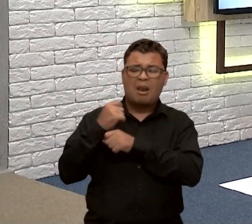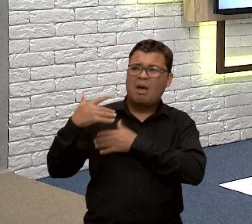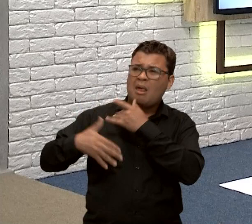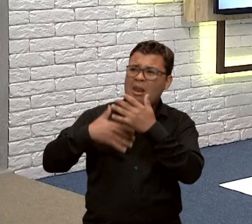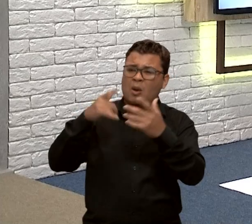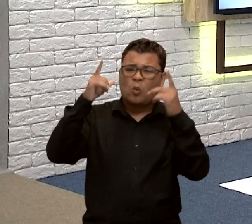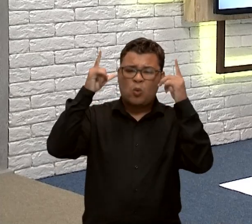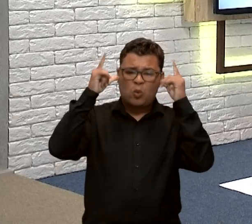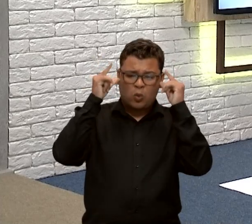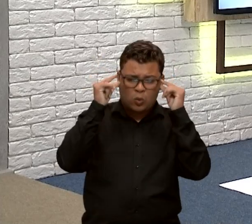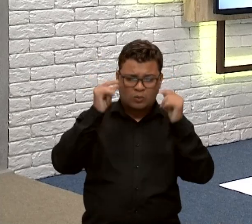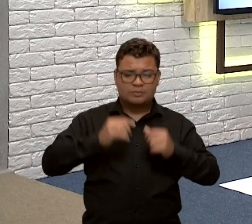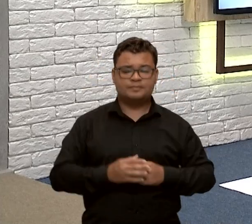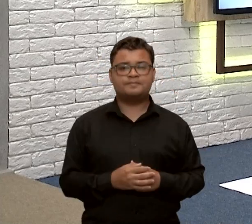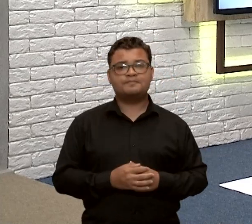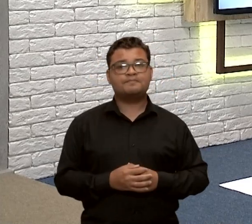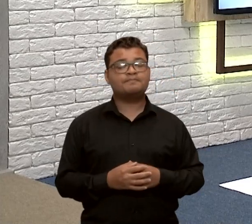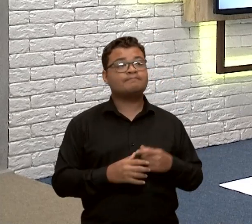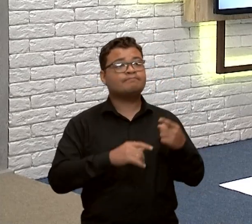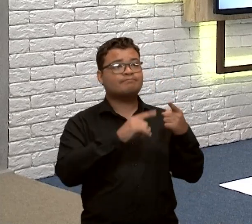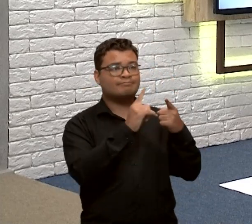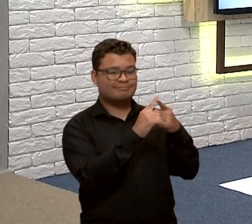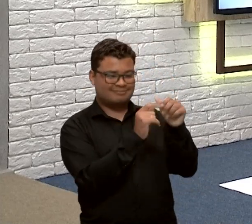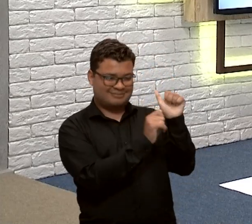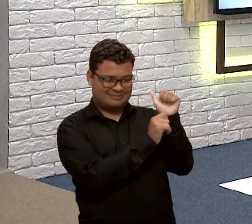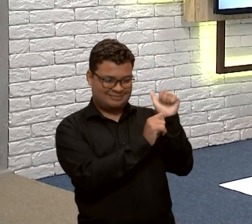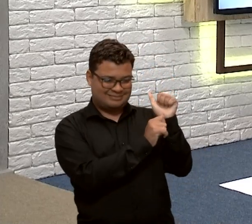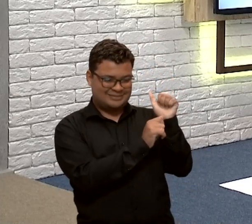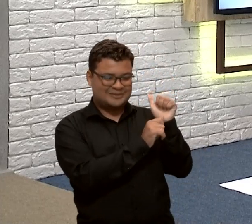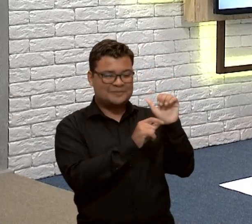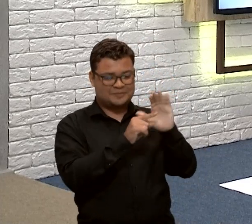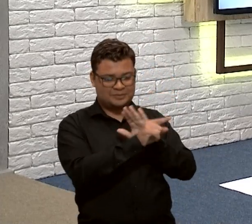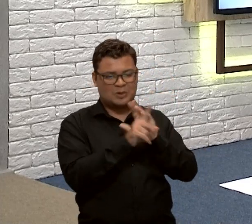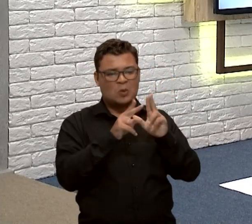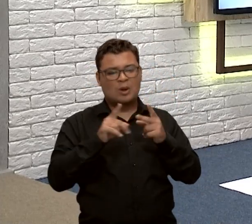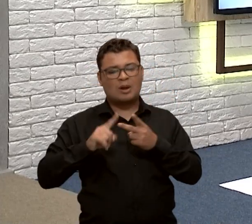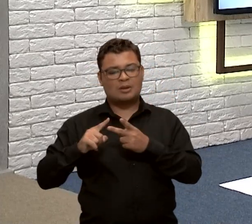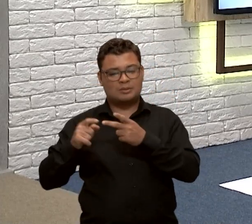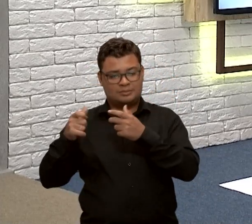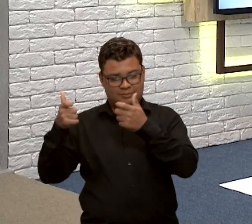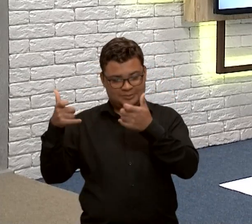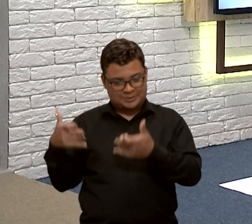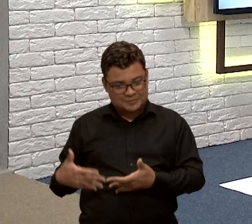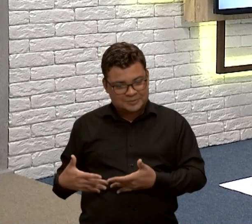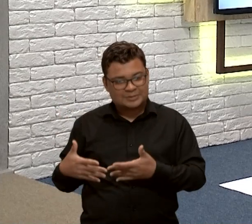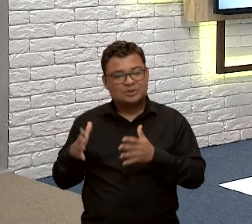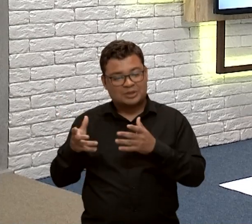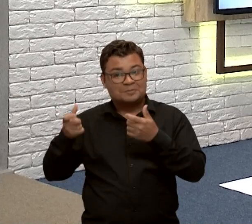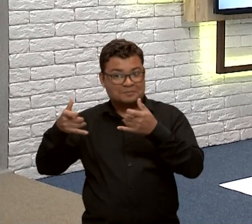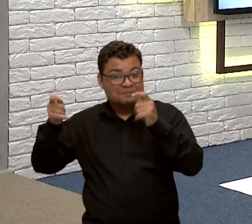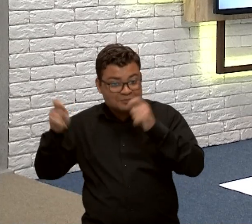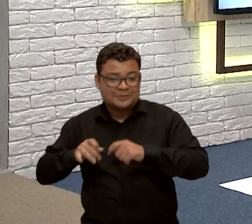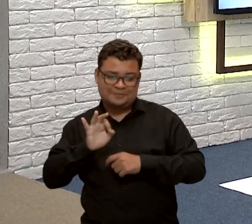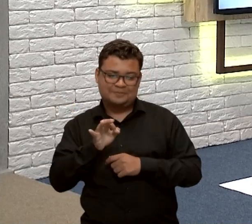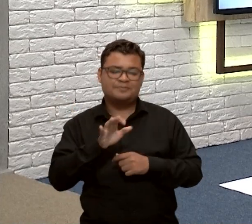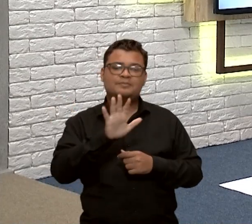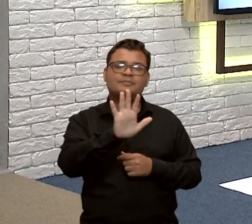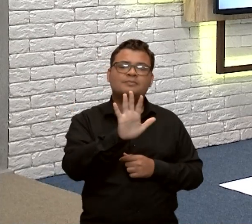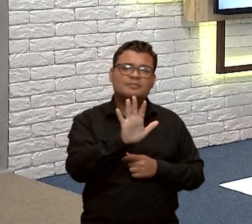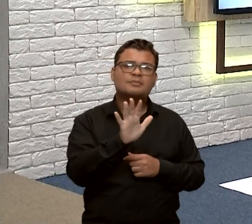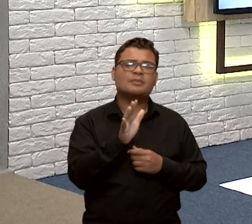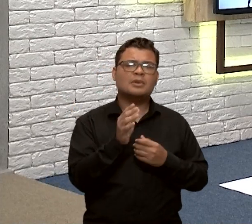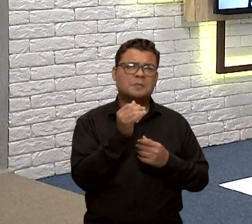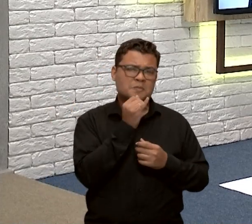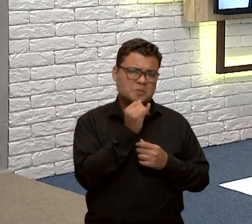a Andréia. Andréia, é possível, como a professora está apontando também, né? Ela já apontou que é possível, então ocorre essa